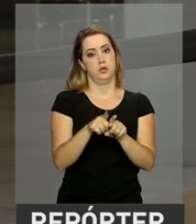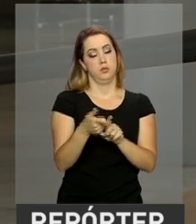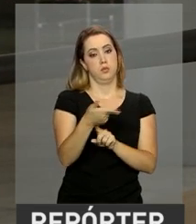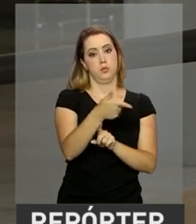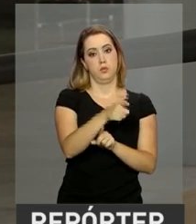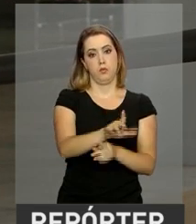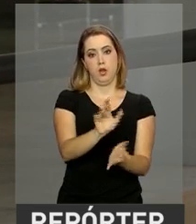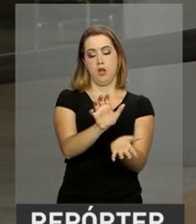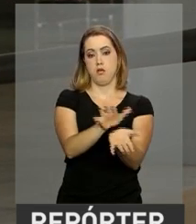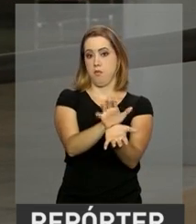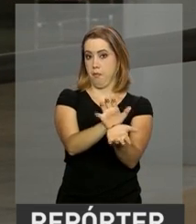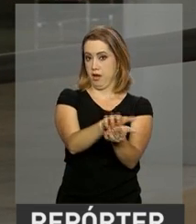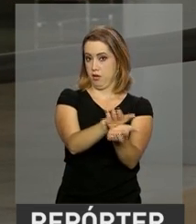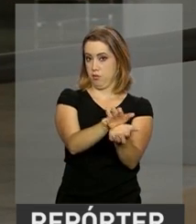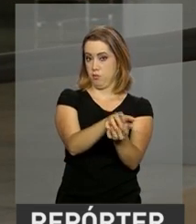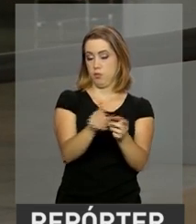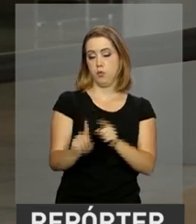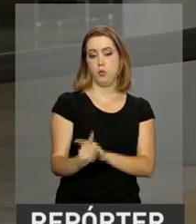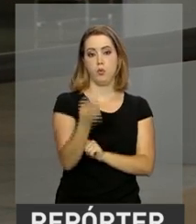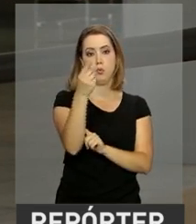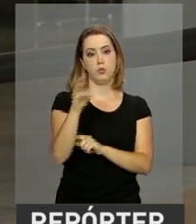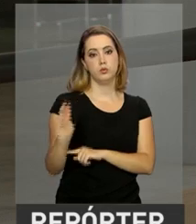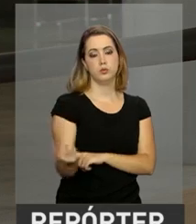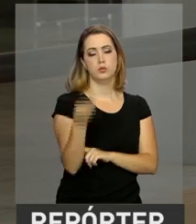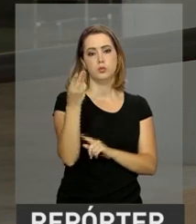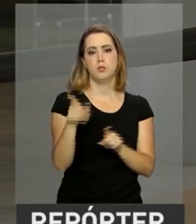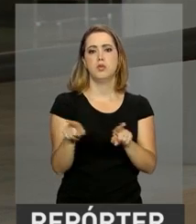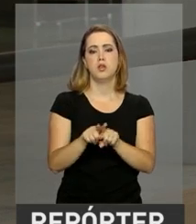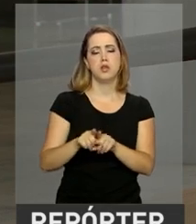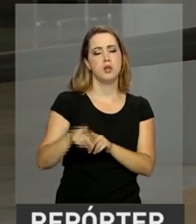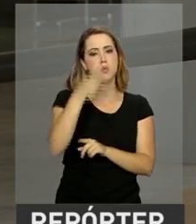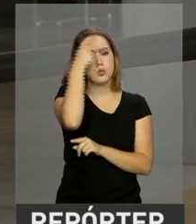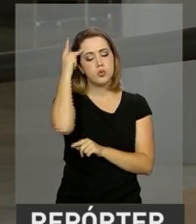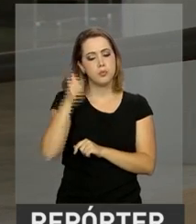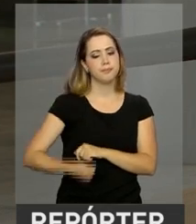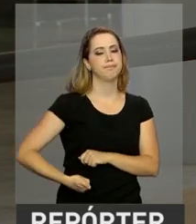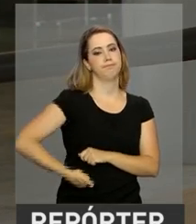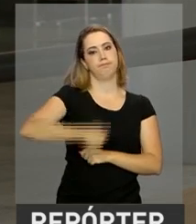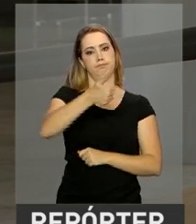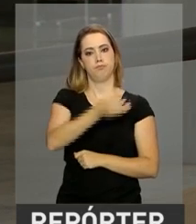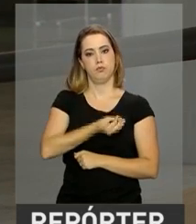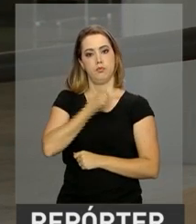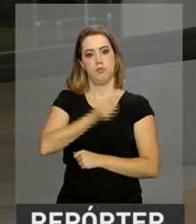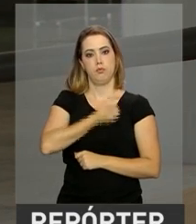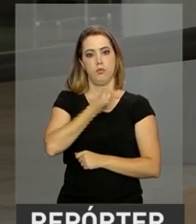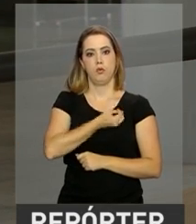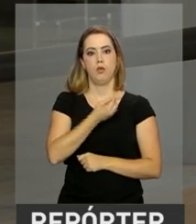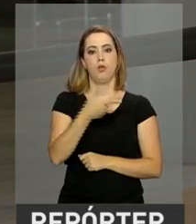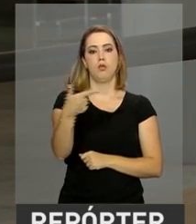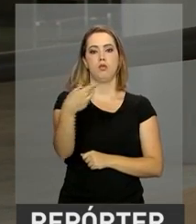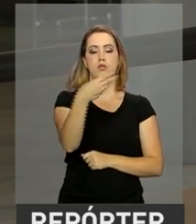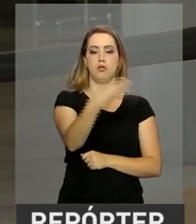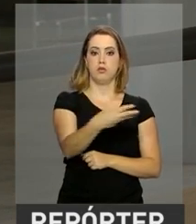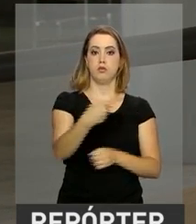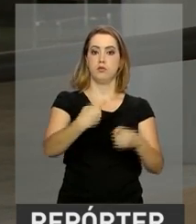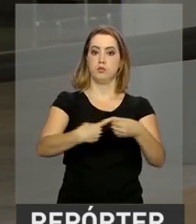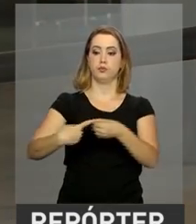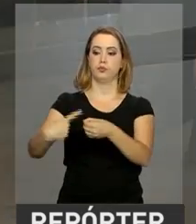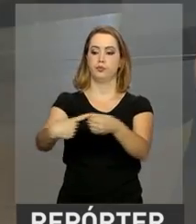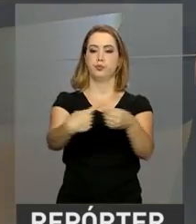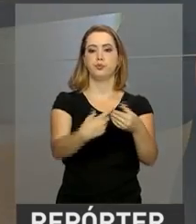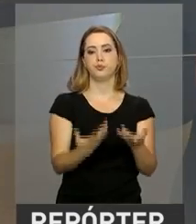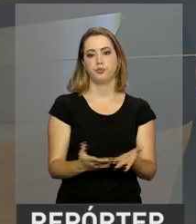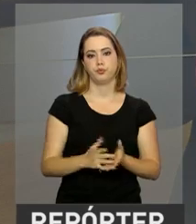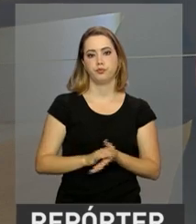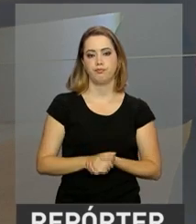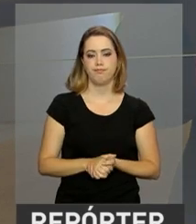vai beneficiar mais de 1300.000 pessoas em 23 municípios do Estado de Pernambuco eu volto com você Zé